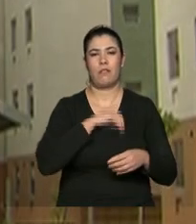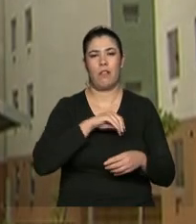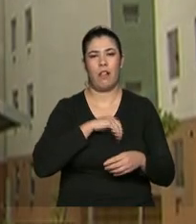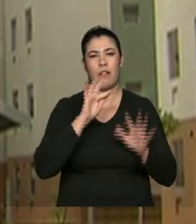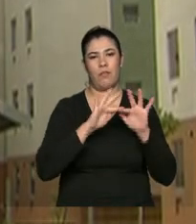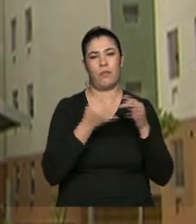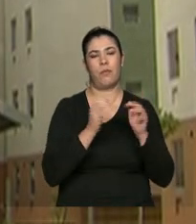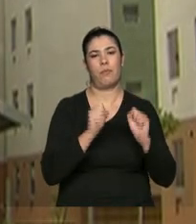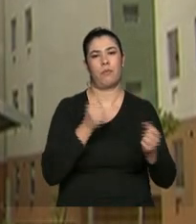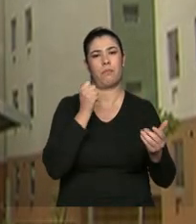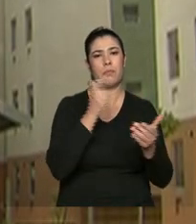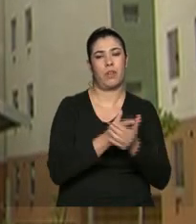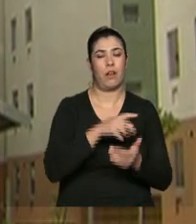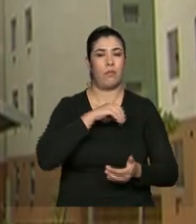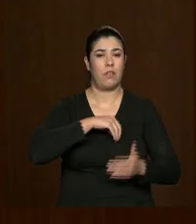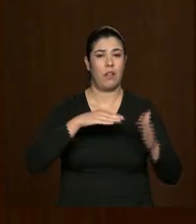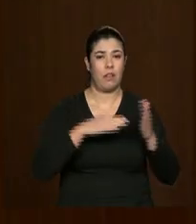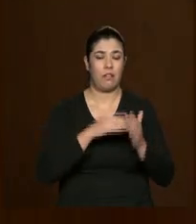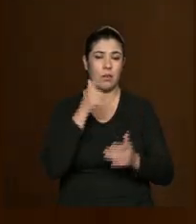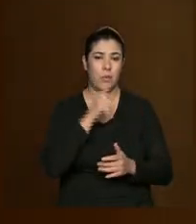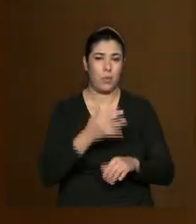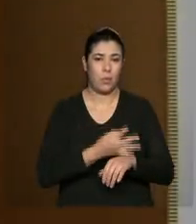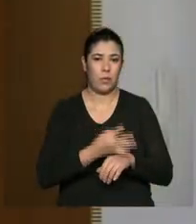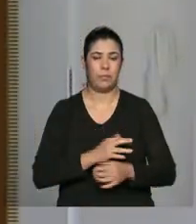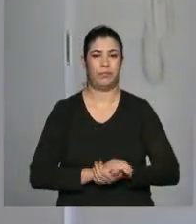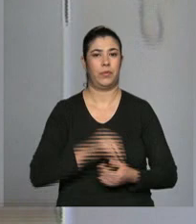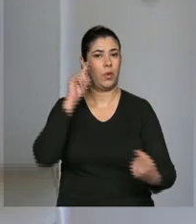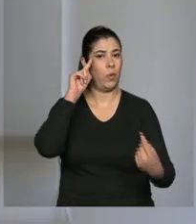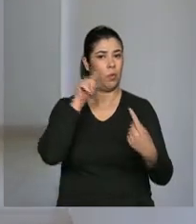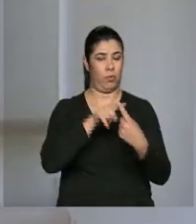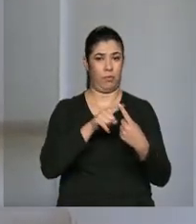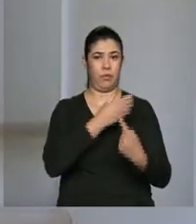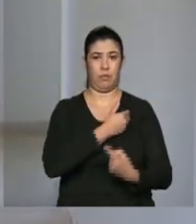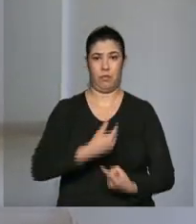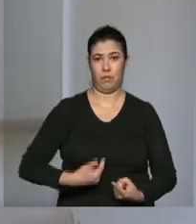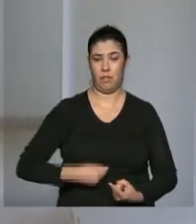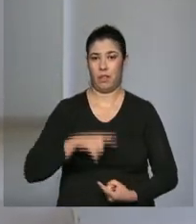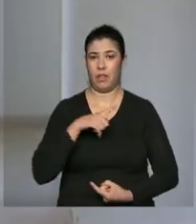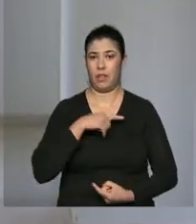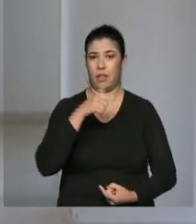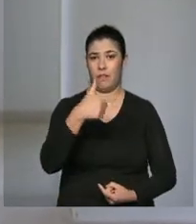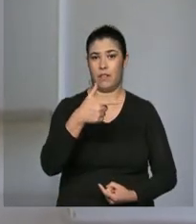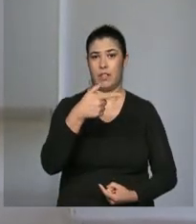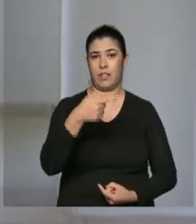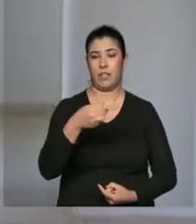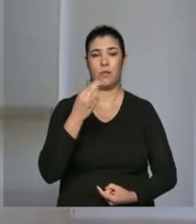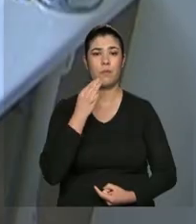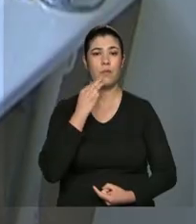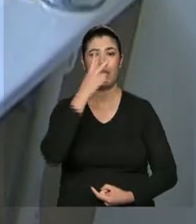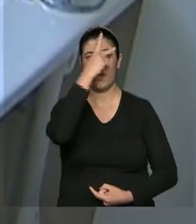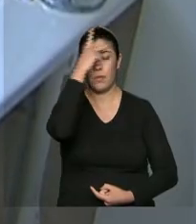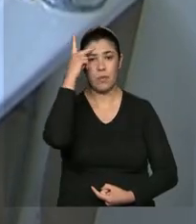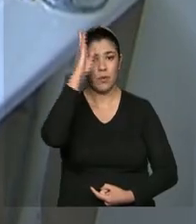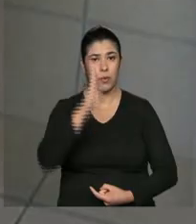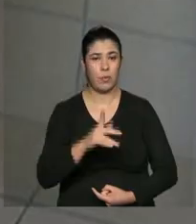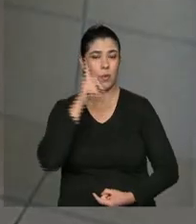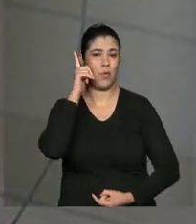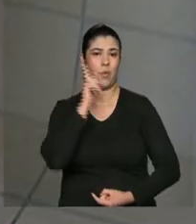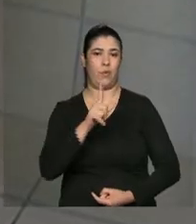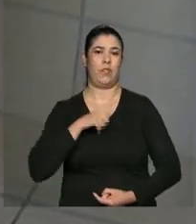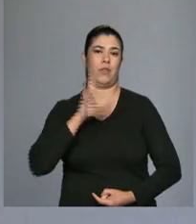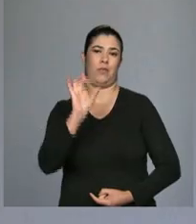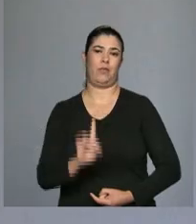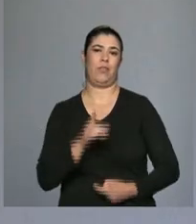uma prestação que seja suportável. A meta do governo é que 27 milhões de brasileiros conquistem a